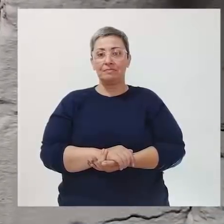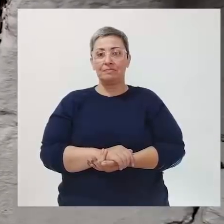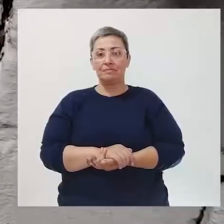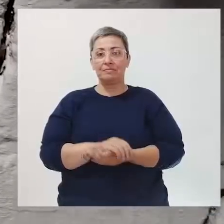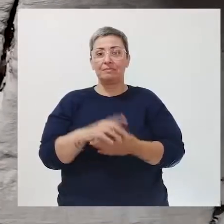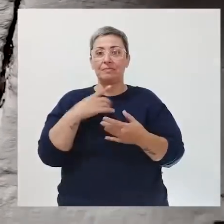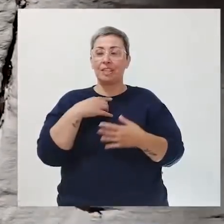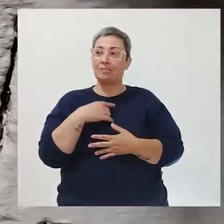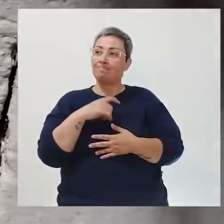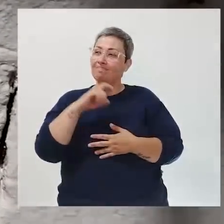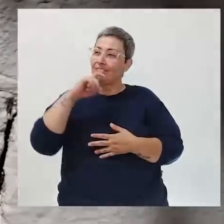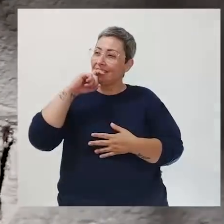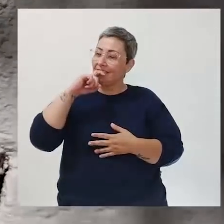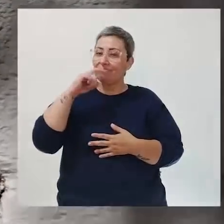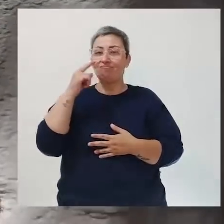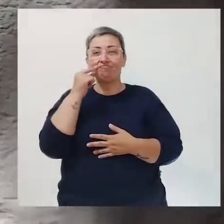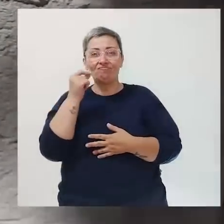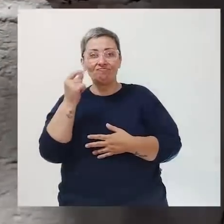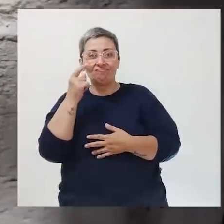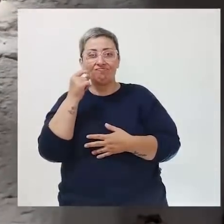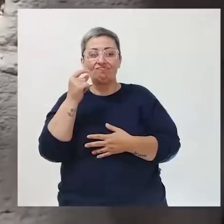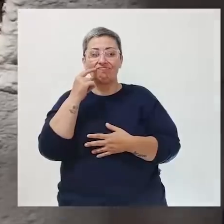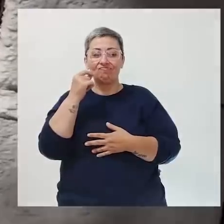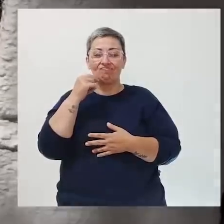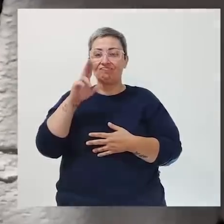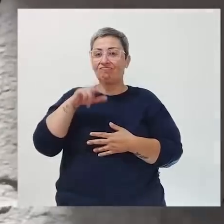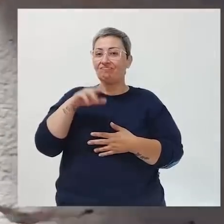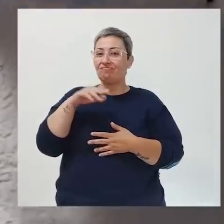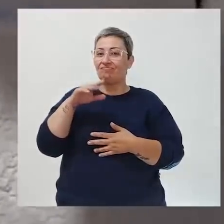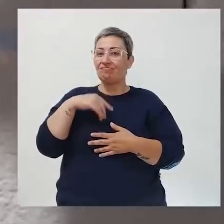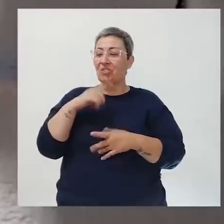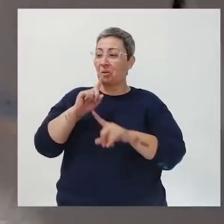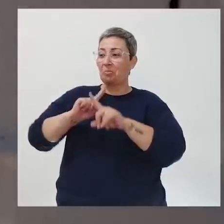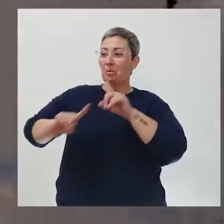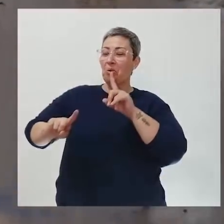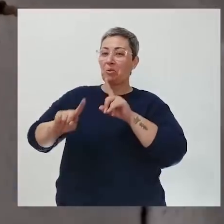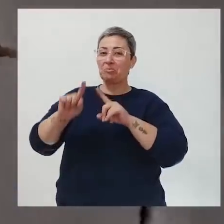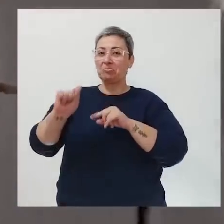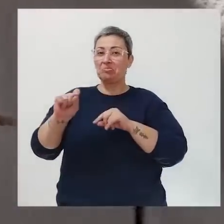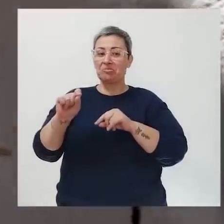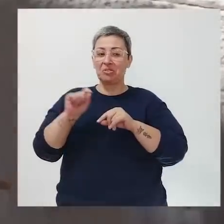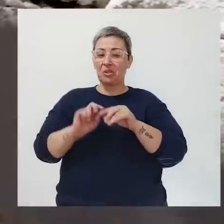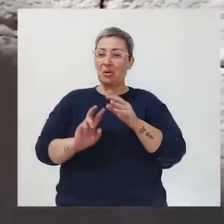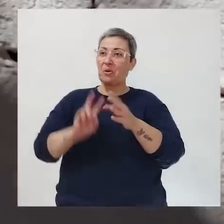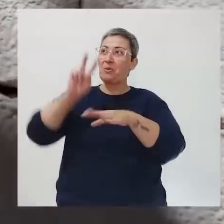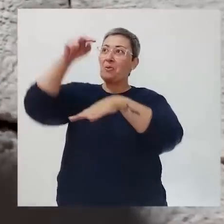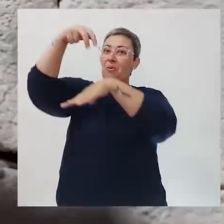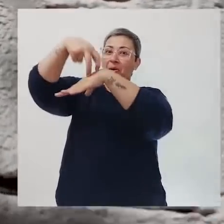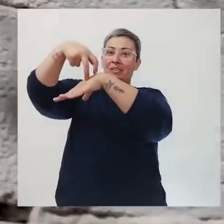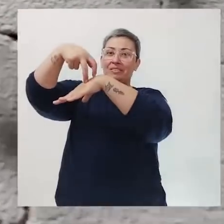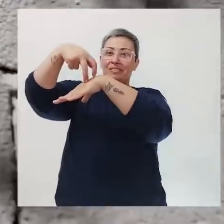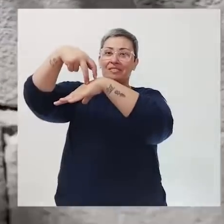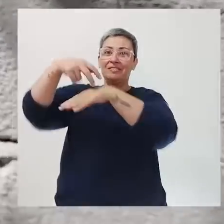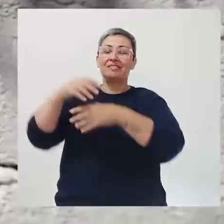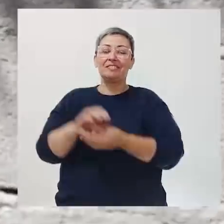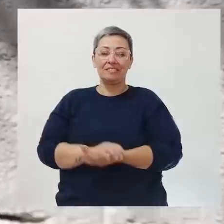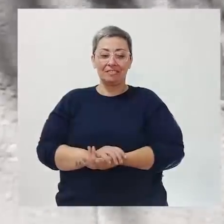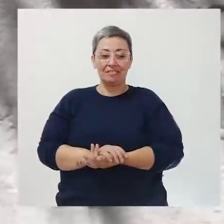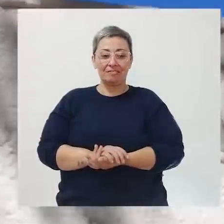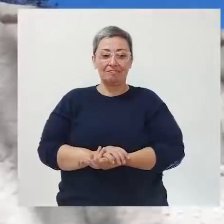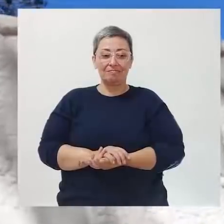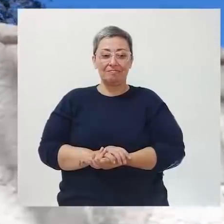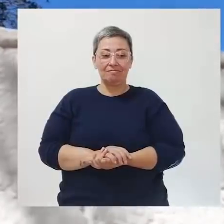Invejo meu gato. Ninguém pode proibir que pule o muro.